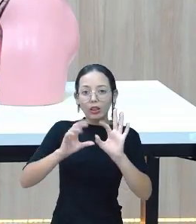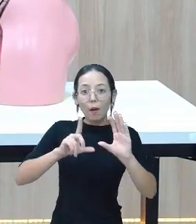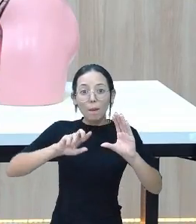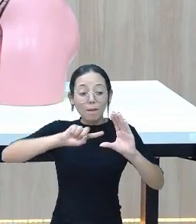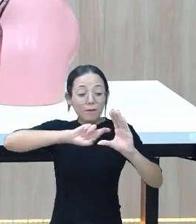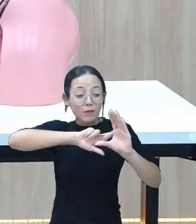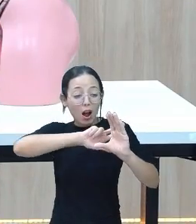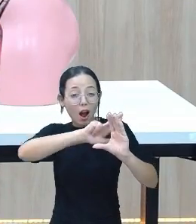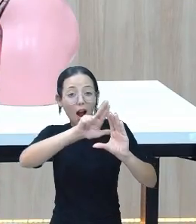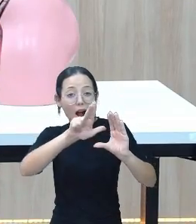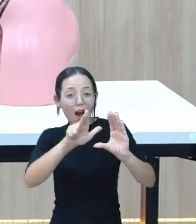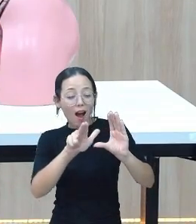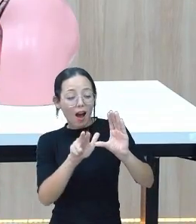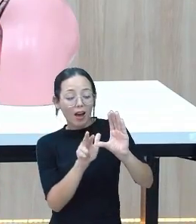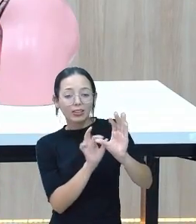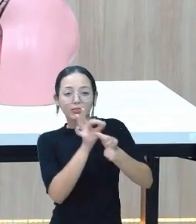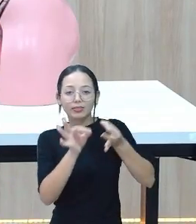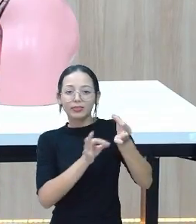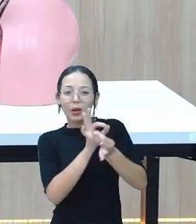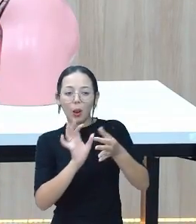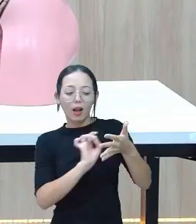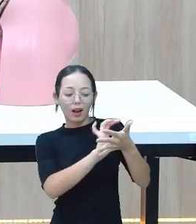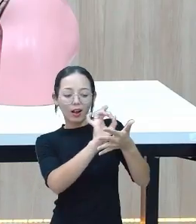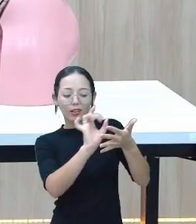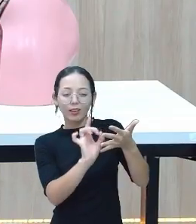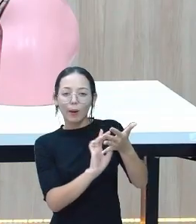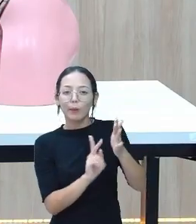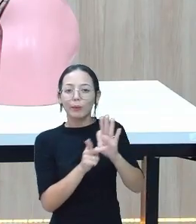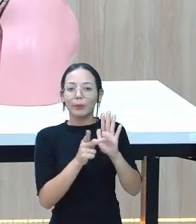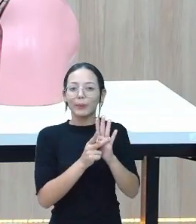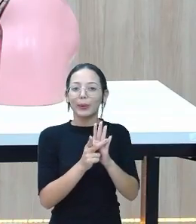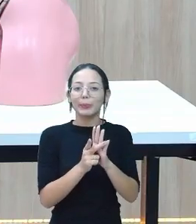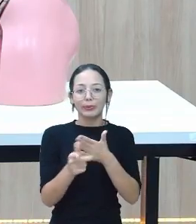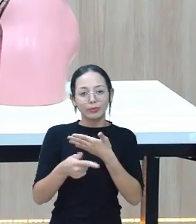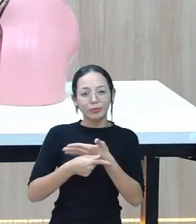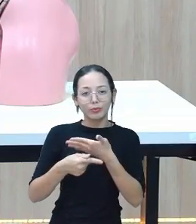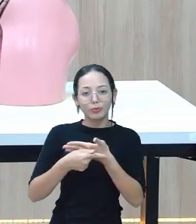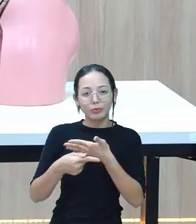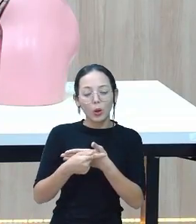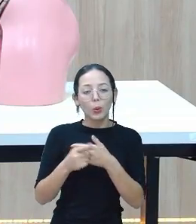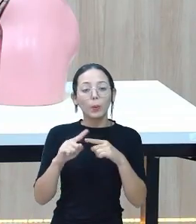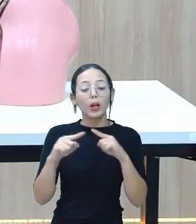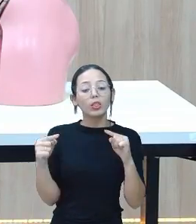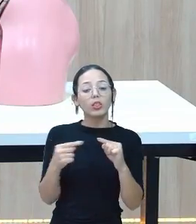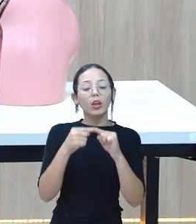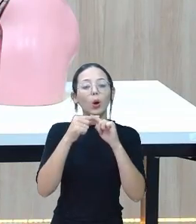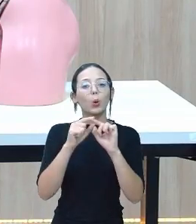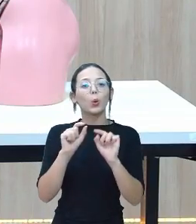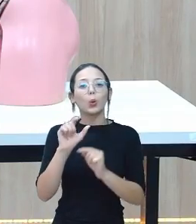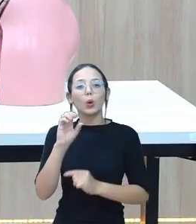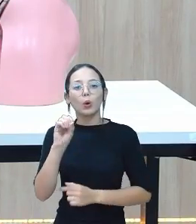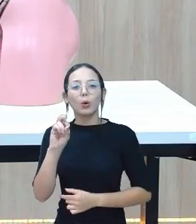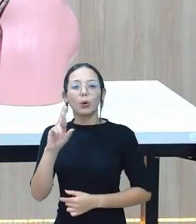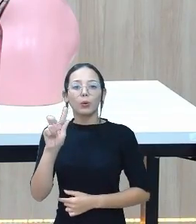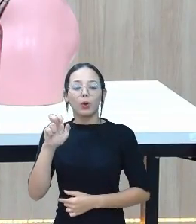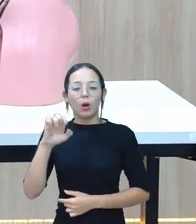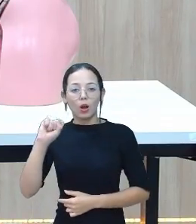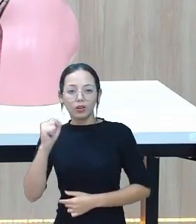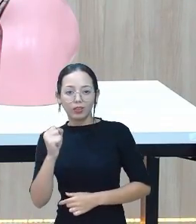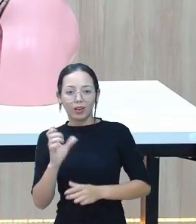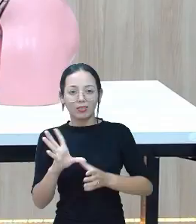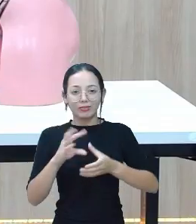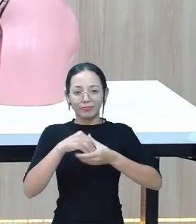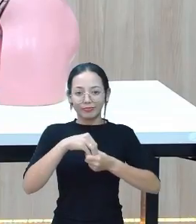milhões de células. E cada uma realizando uma atividade de acordo com a organela que ela